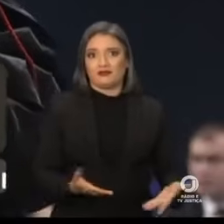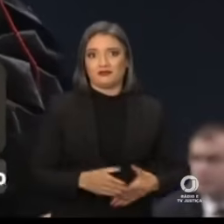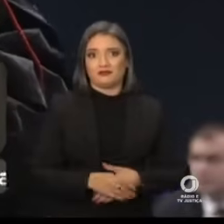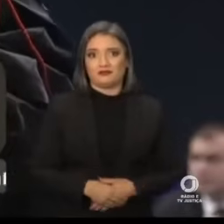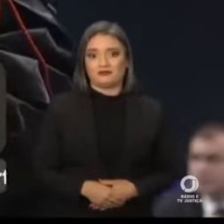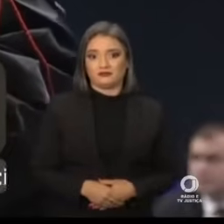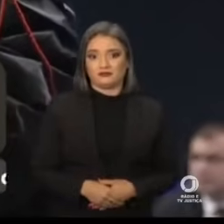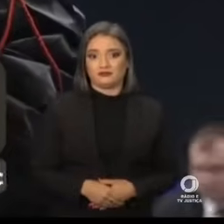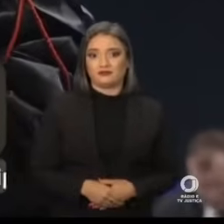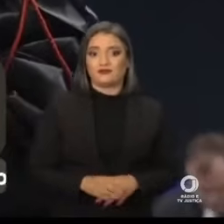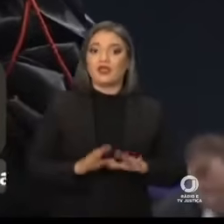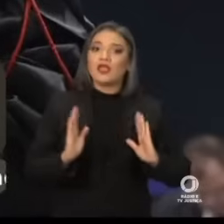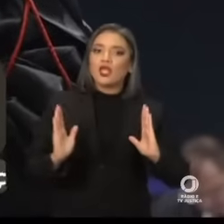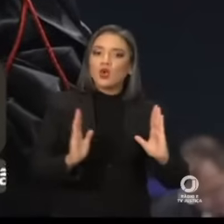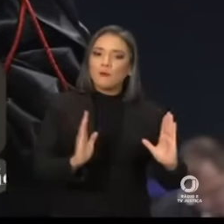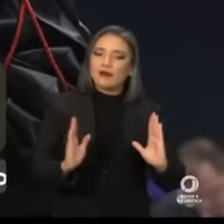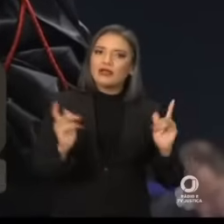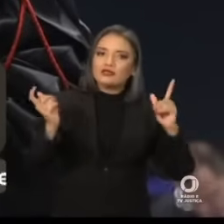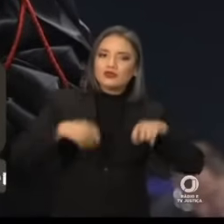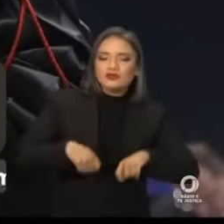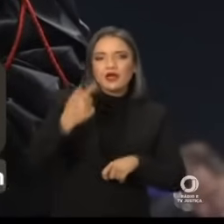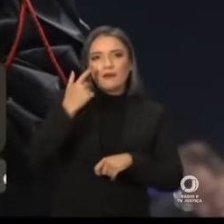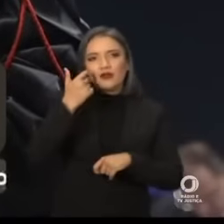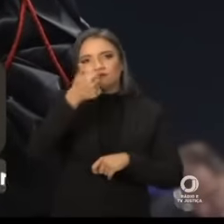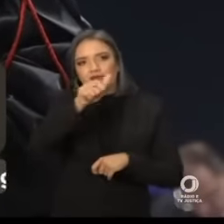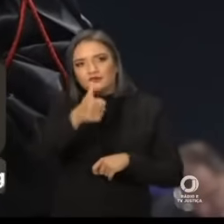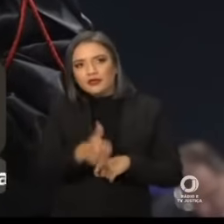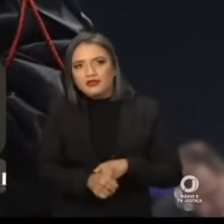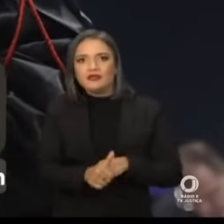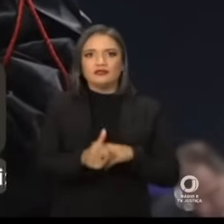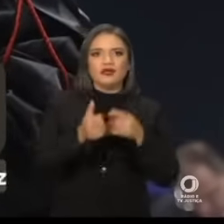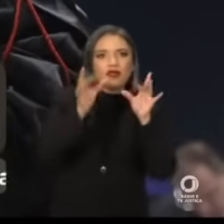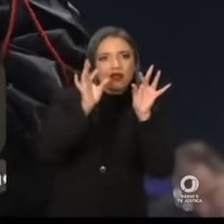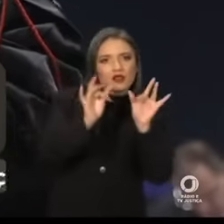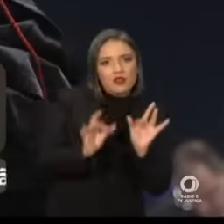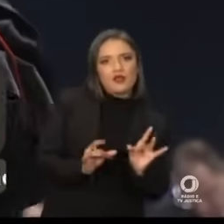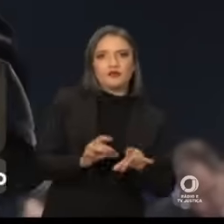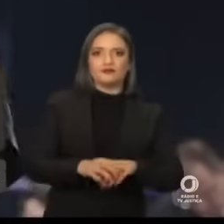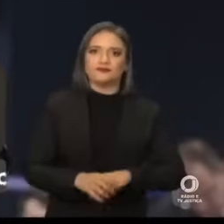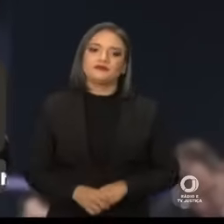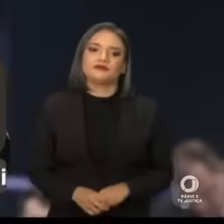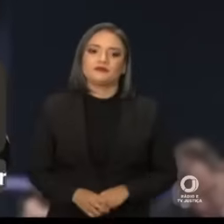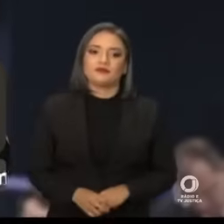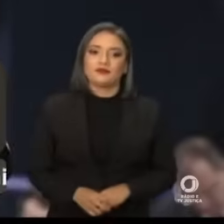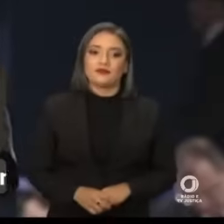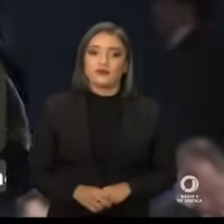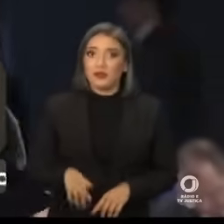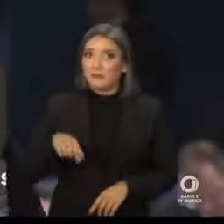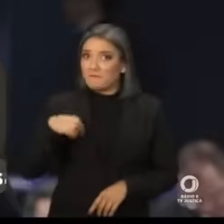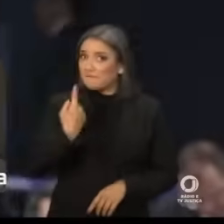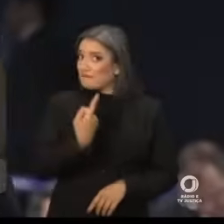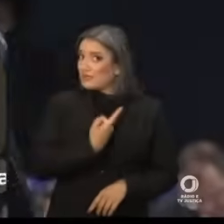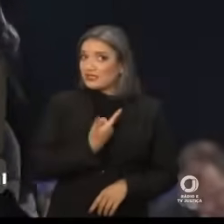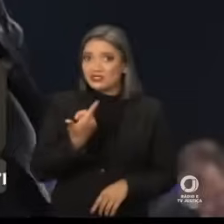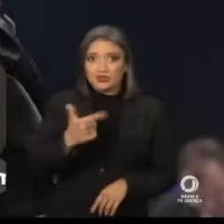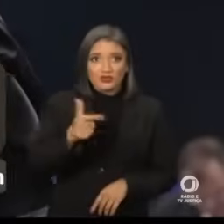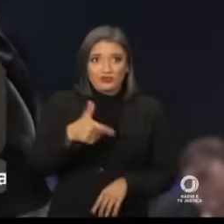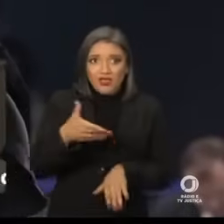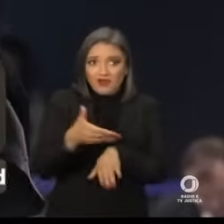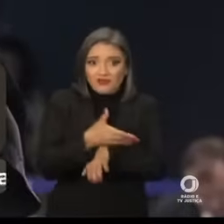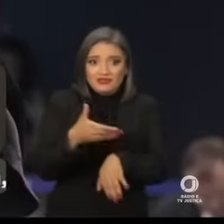e com prazo suficiente para verificar. Nós não tivemos acesso à prova e muito menos